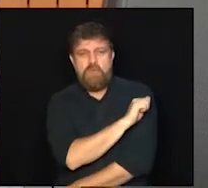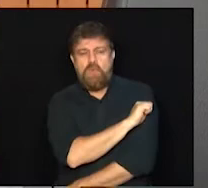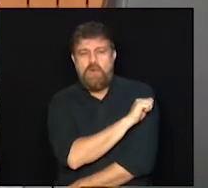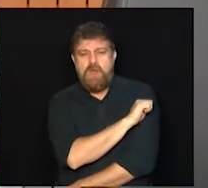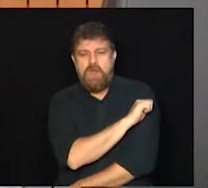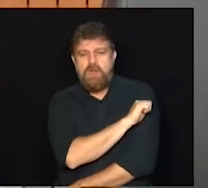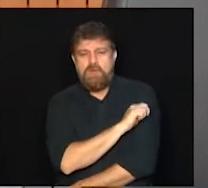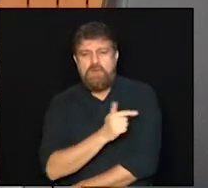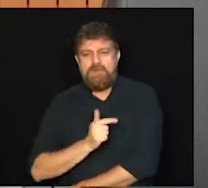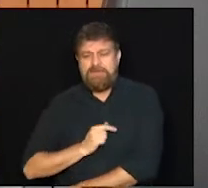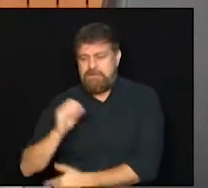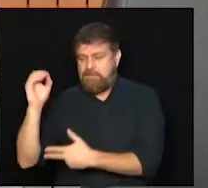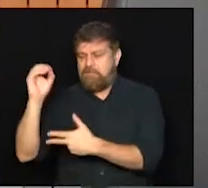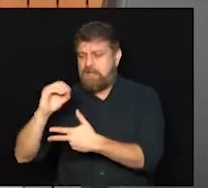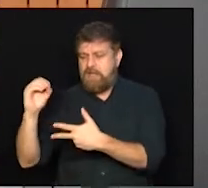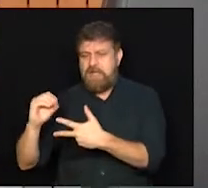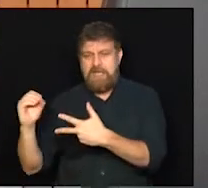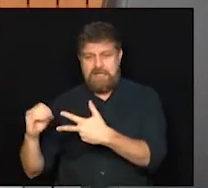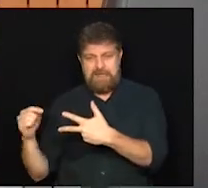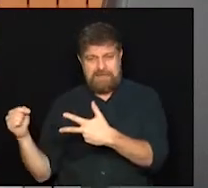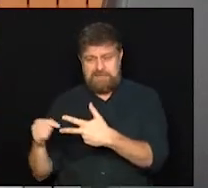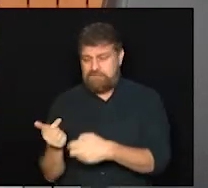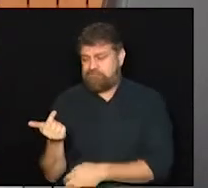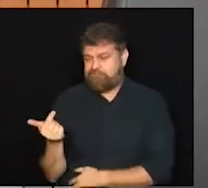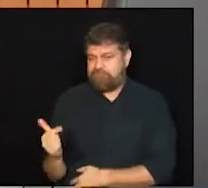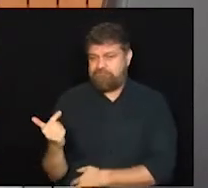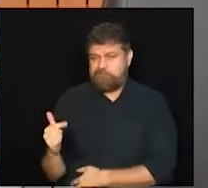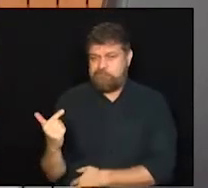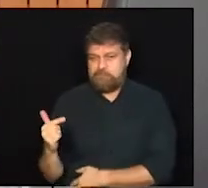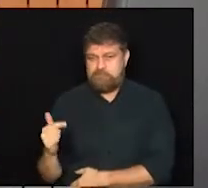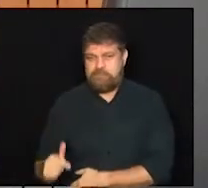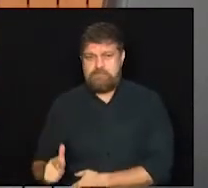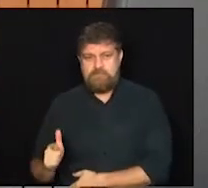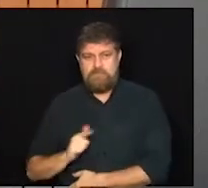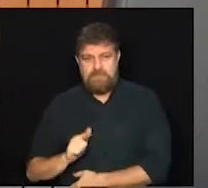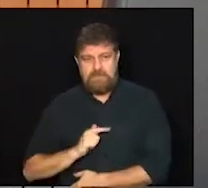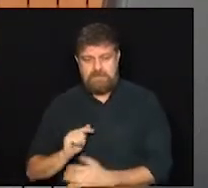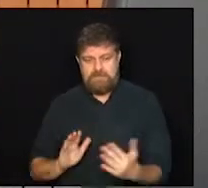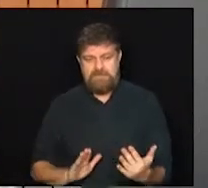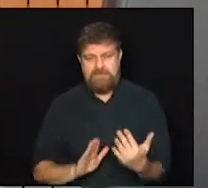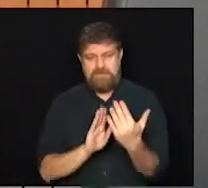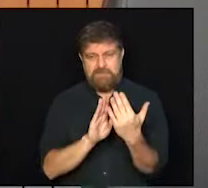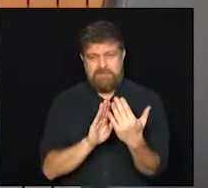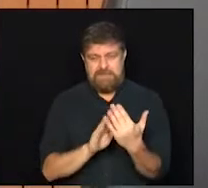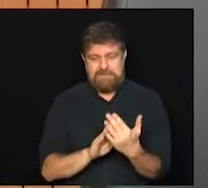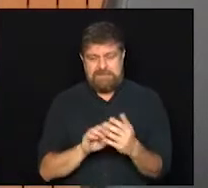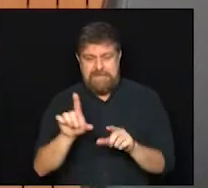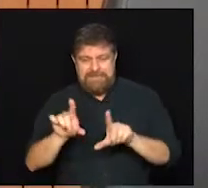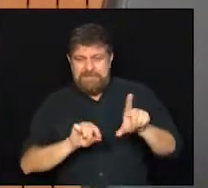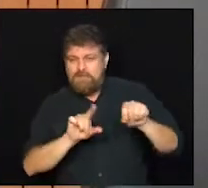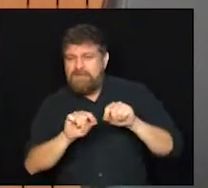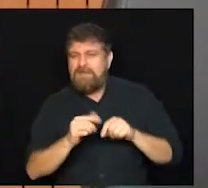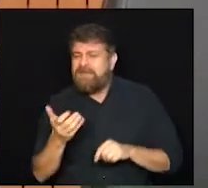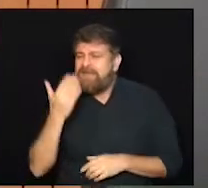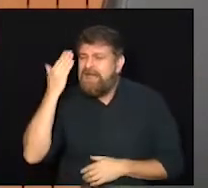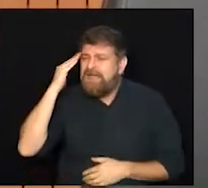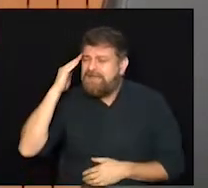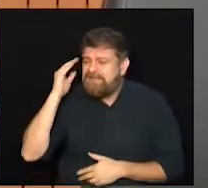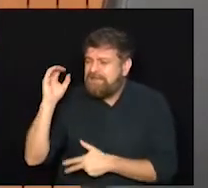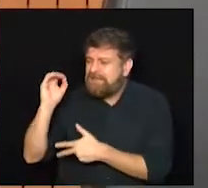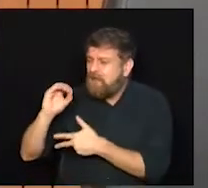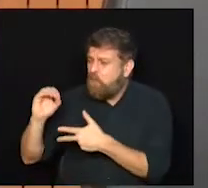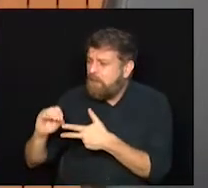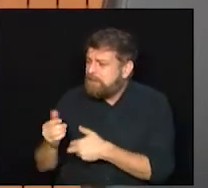a prova do Enem, isso houve um impacto aí nesse processo de seleção. Só para entender melhor,